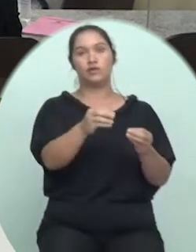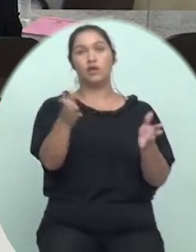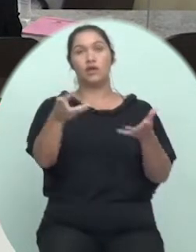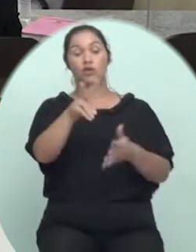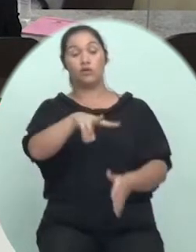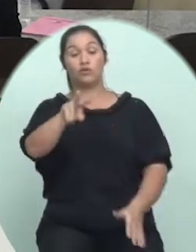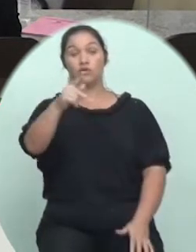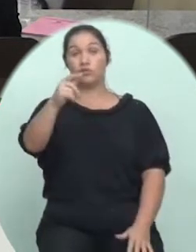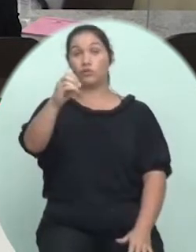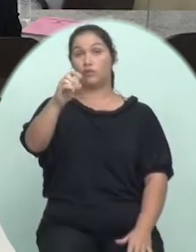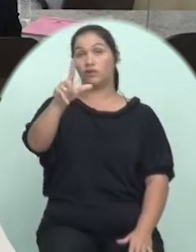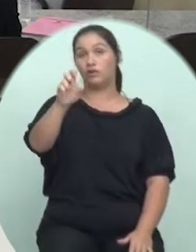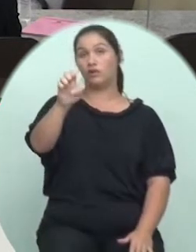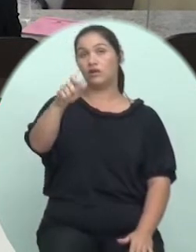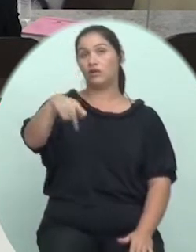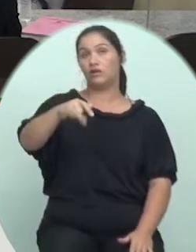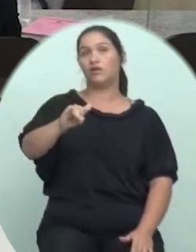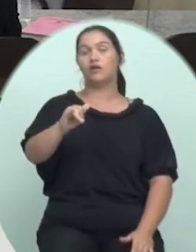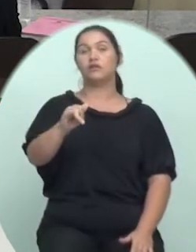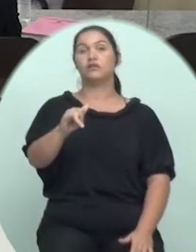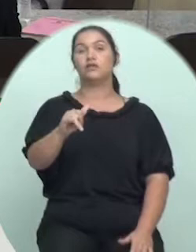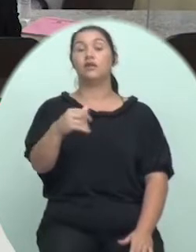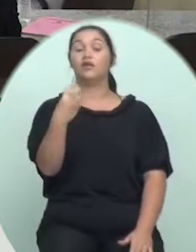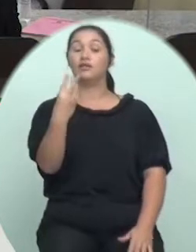Excelência dispõe de 3 minutos e 30.